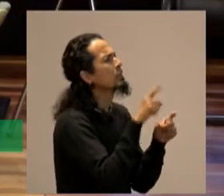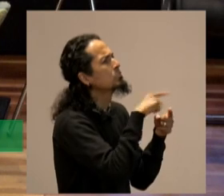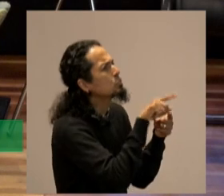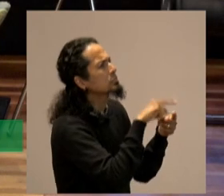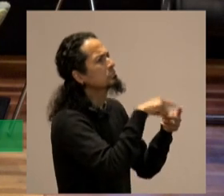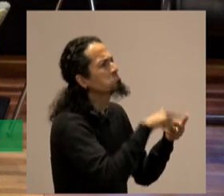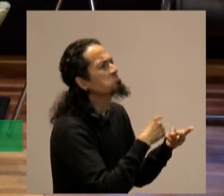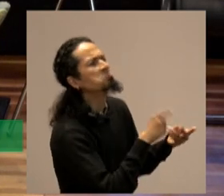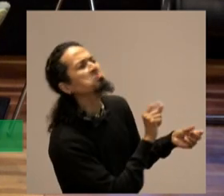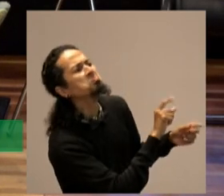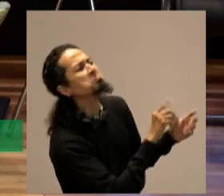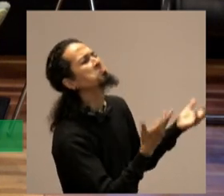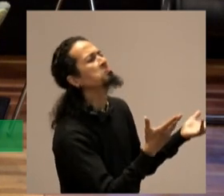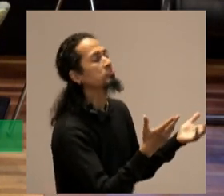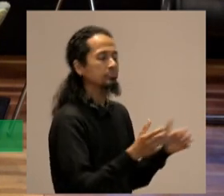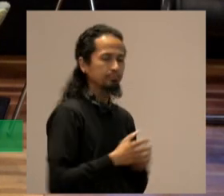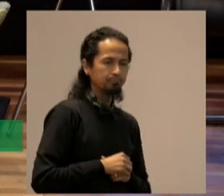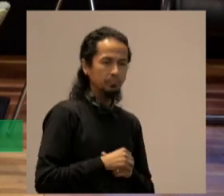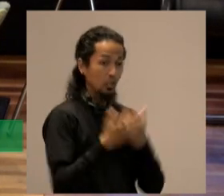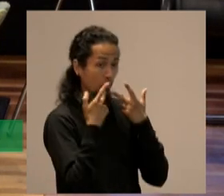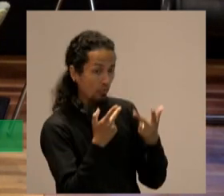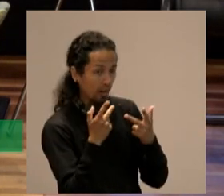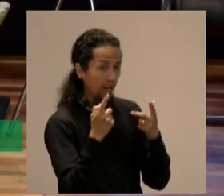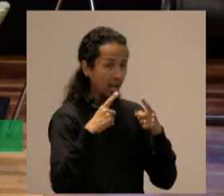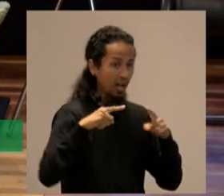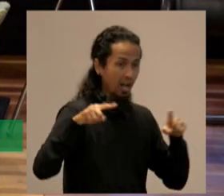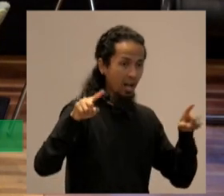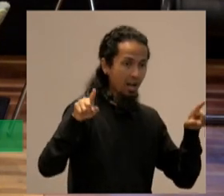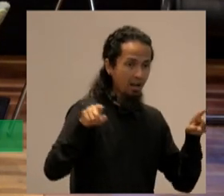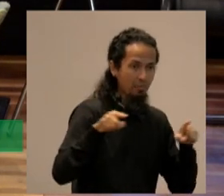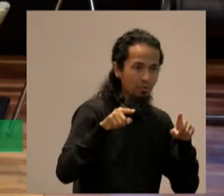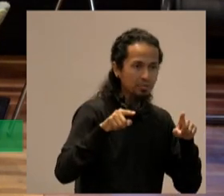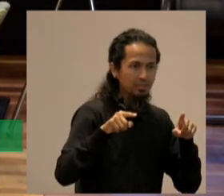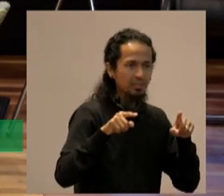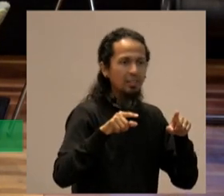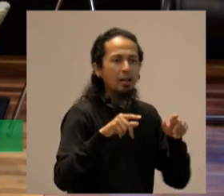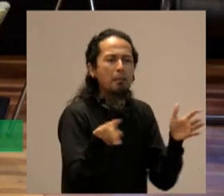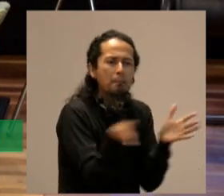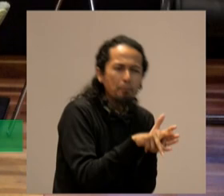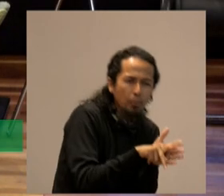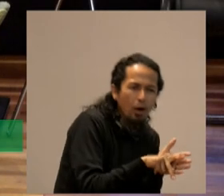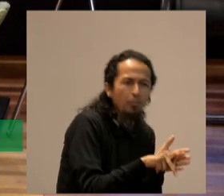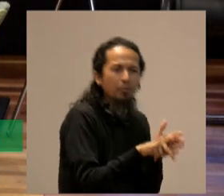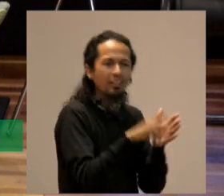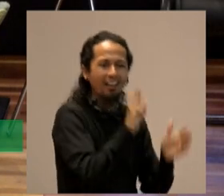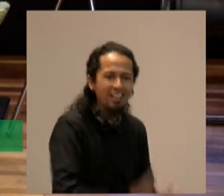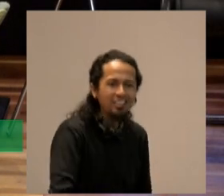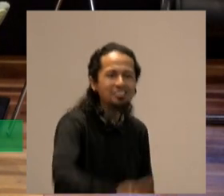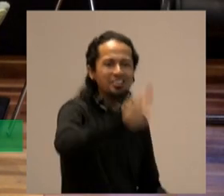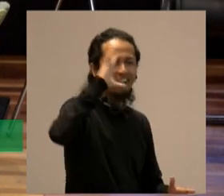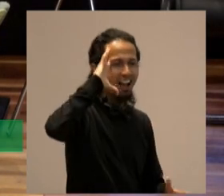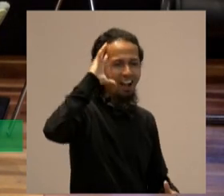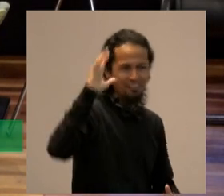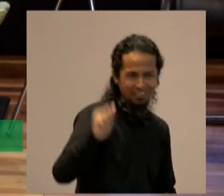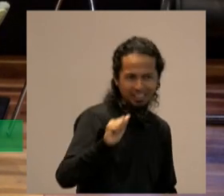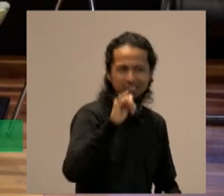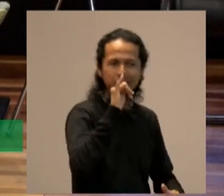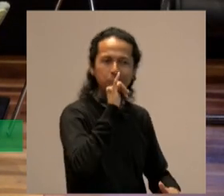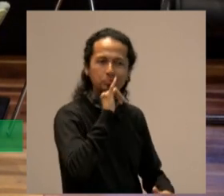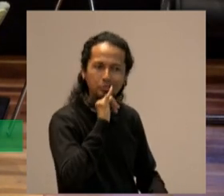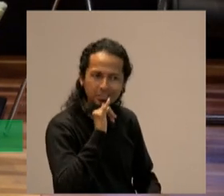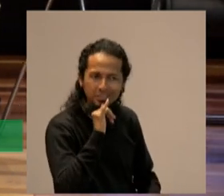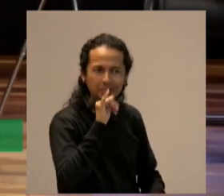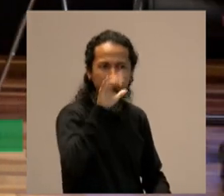música, para nós, de Umbanda, de religiões matrizes africanas, é sempre liturgia, quando a gente entra num